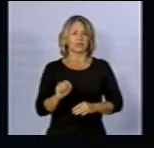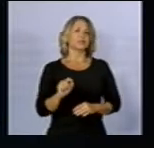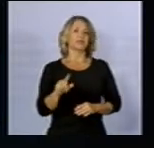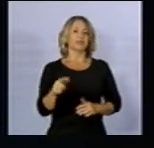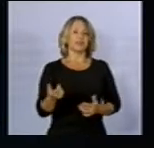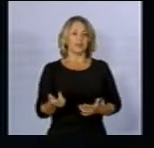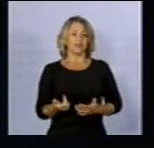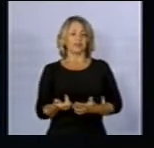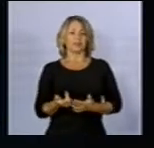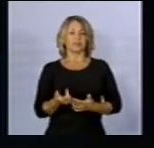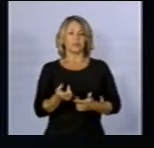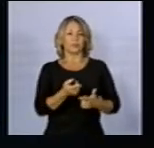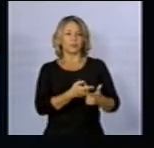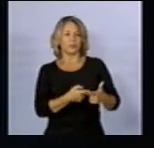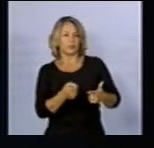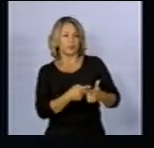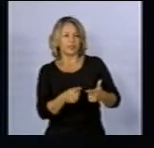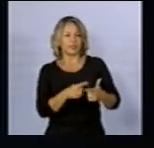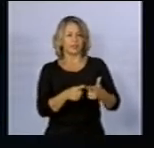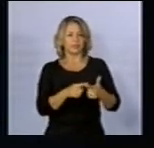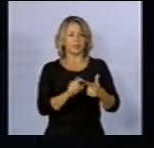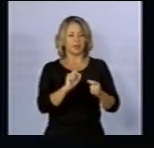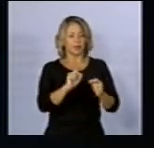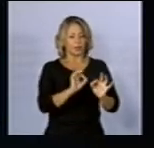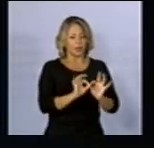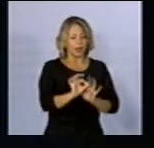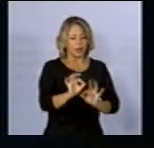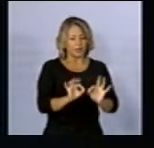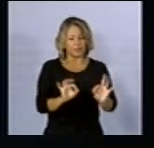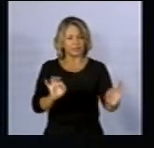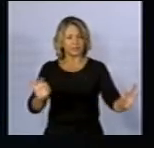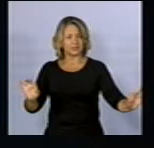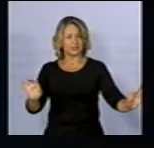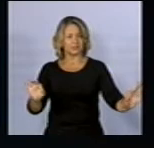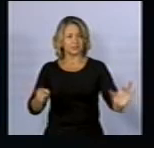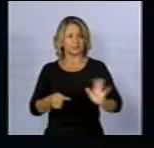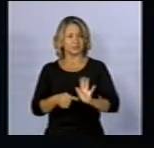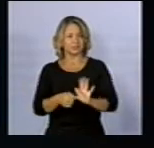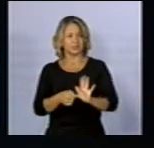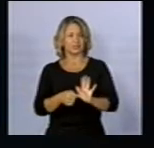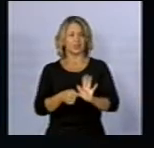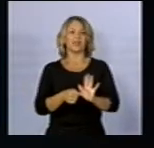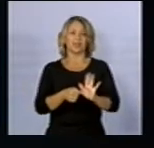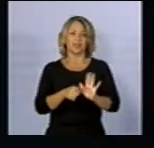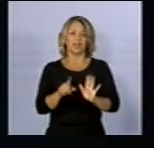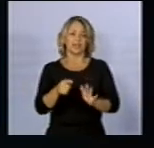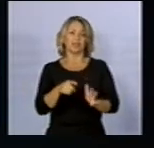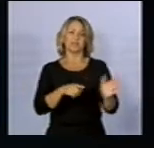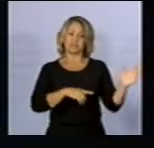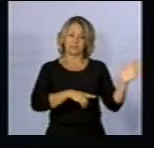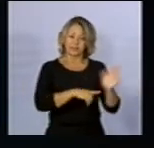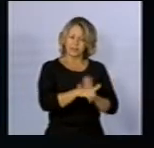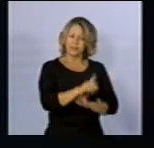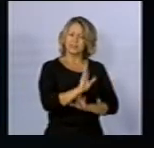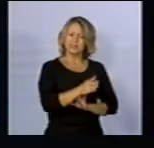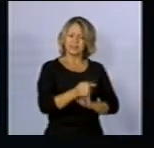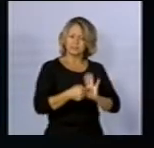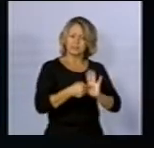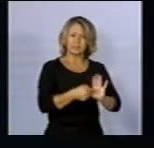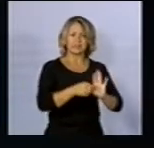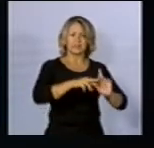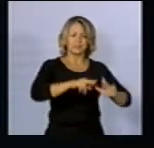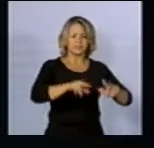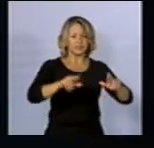aquela aferida com a medição com dosímetro. Essa é uma pergunta que vem se colocando em